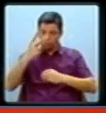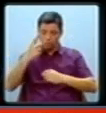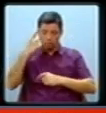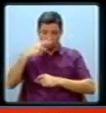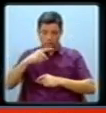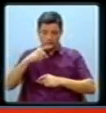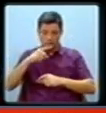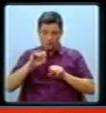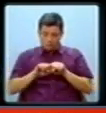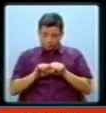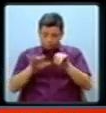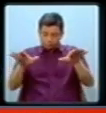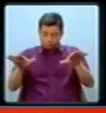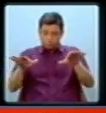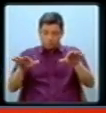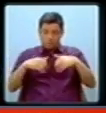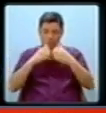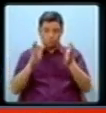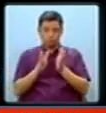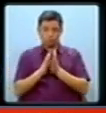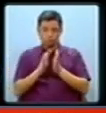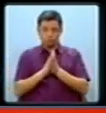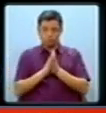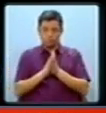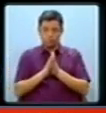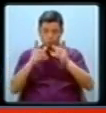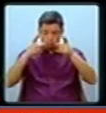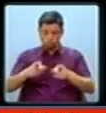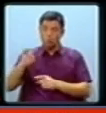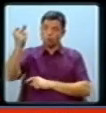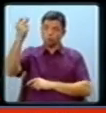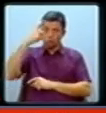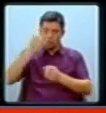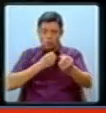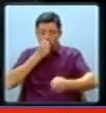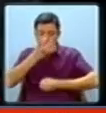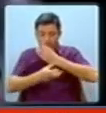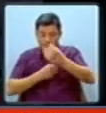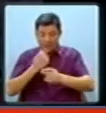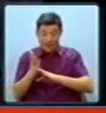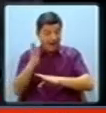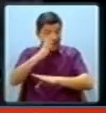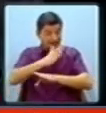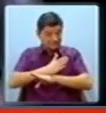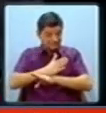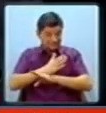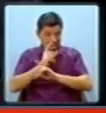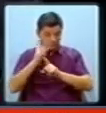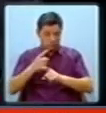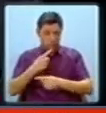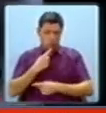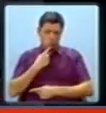terá contaminado depois a maternidade de onde nasceu o Sol. E isso permite explicar porque é que na altura havia uma grande quantidade de